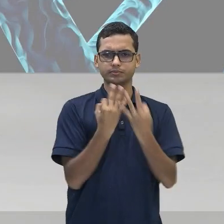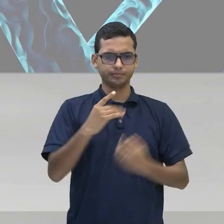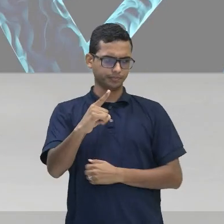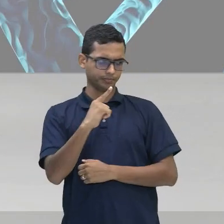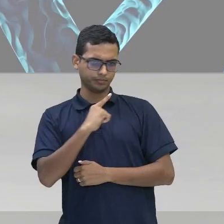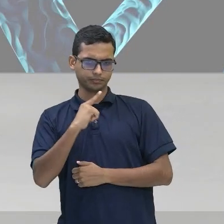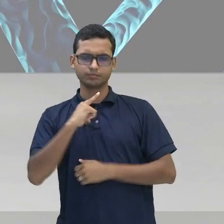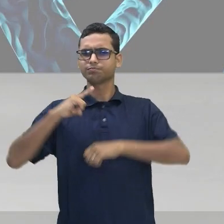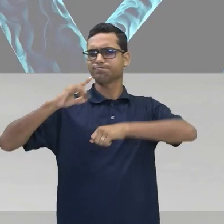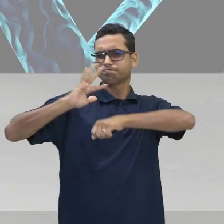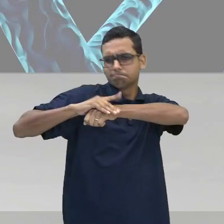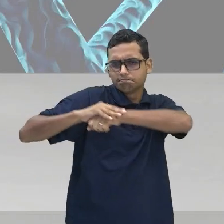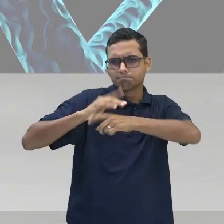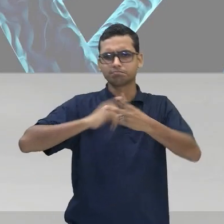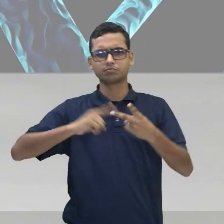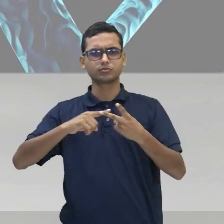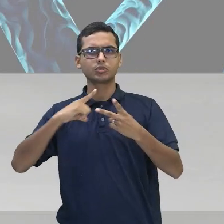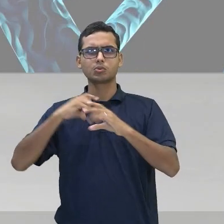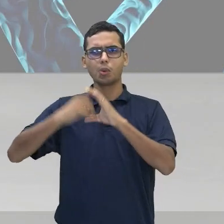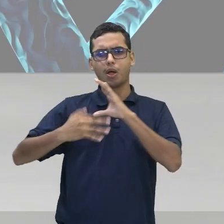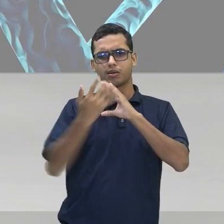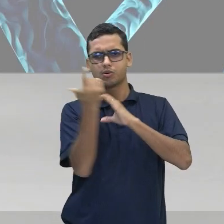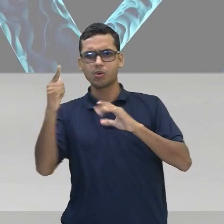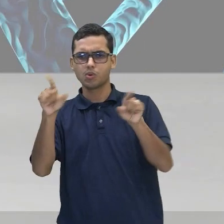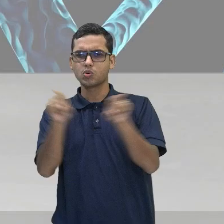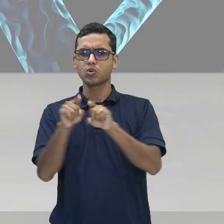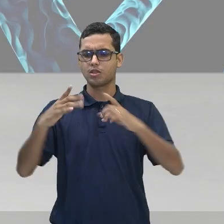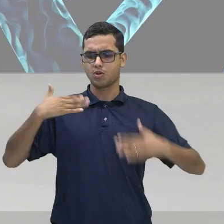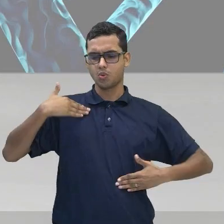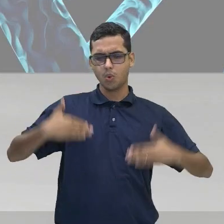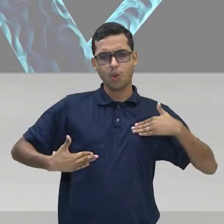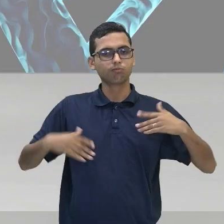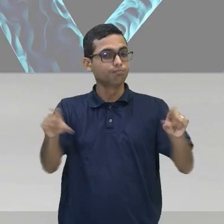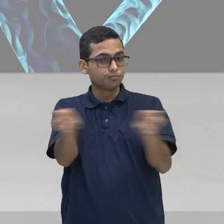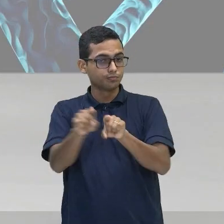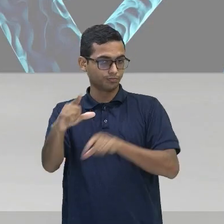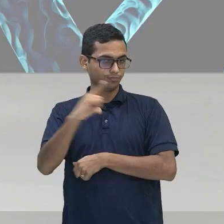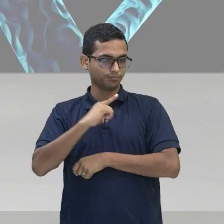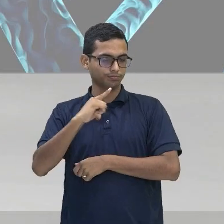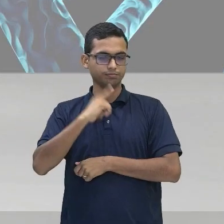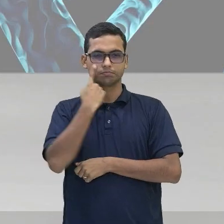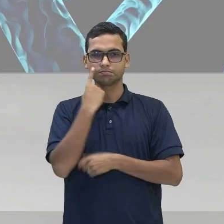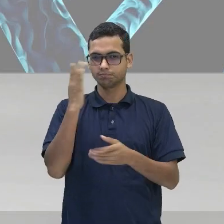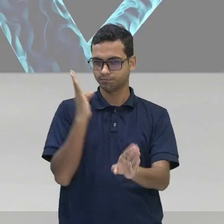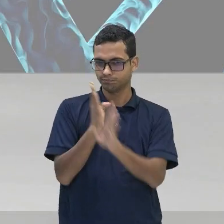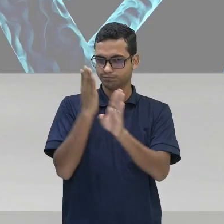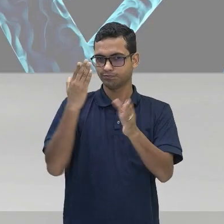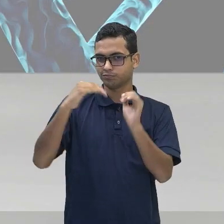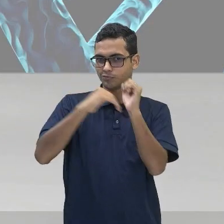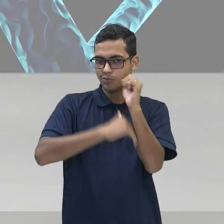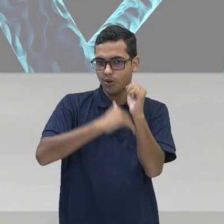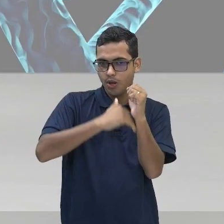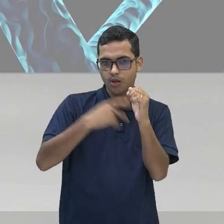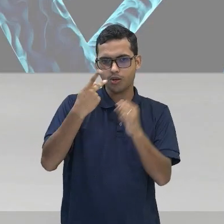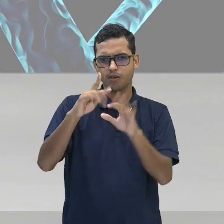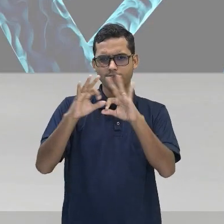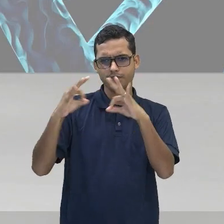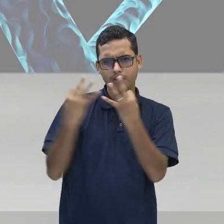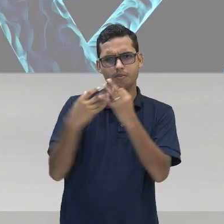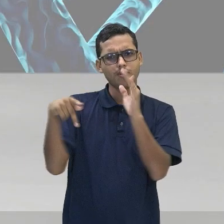elas doenças, outras características específicas. Então, estão prontos aí para descobrir o segredo escondido na sua